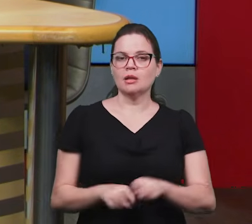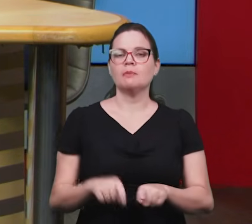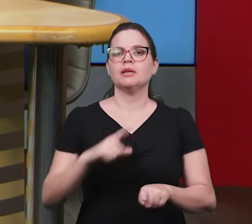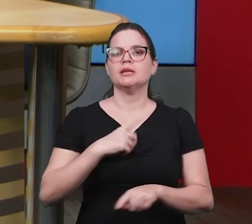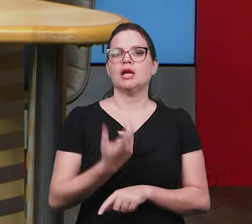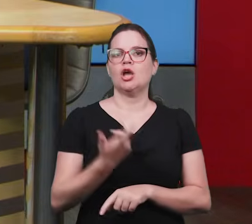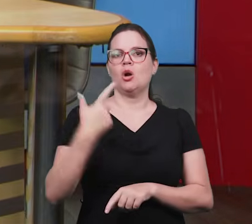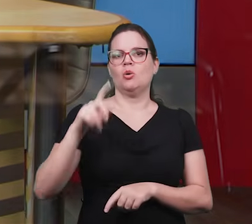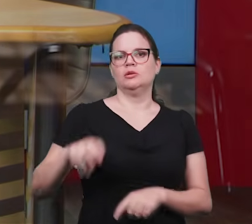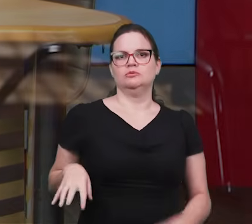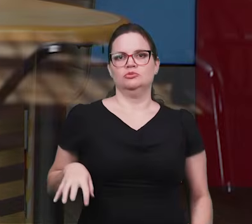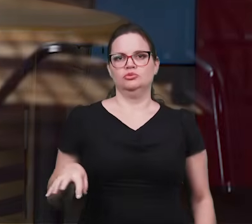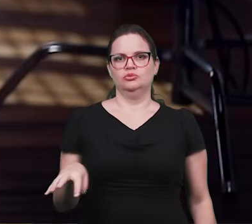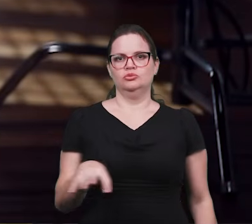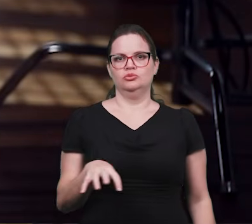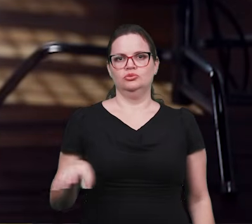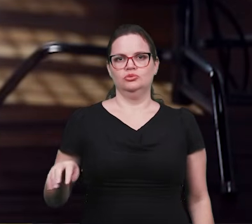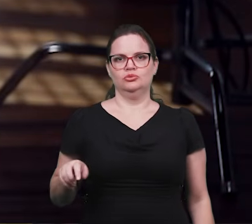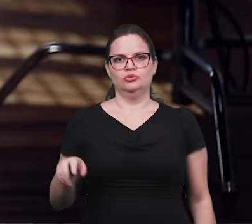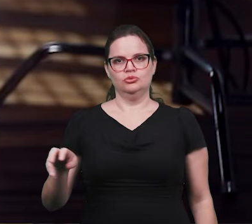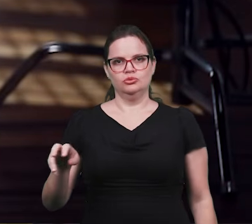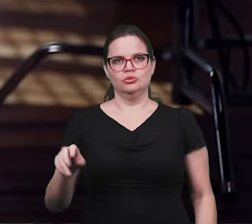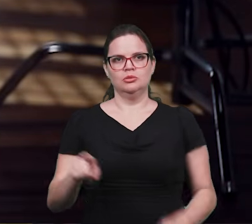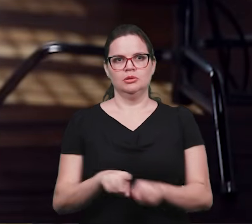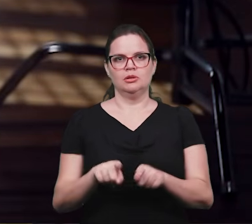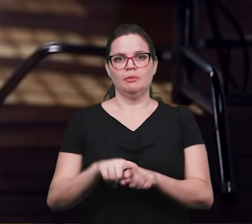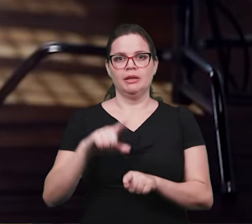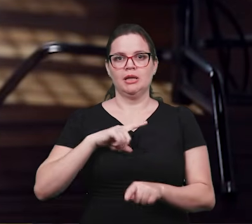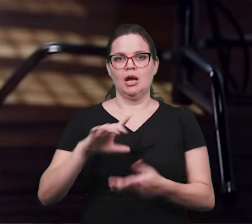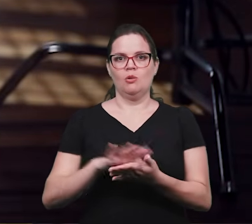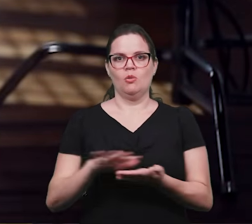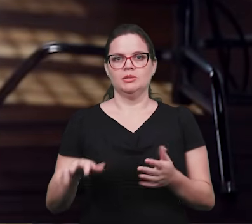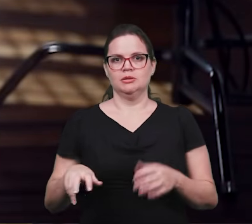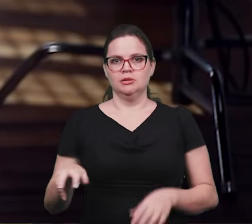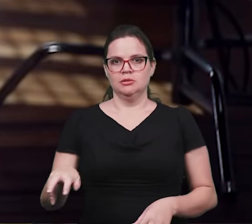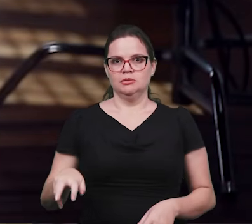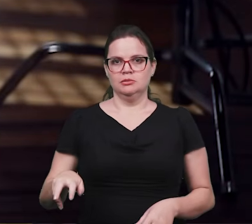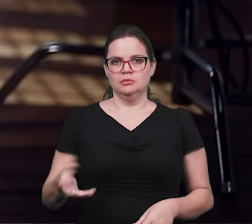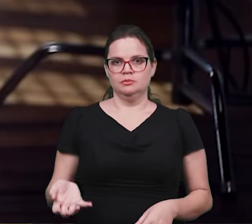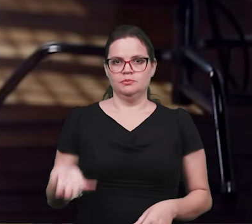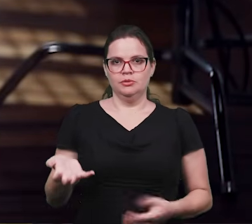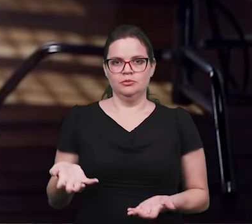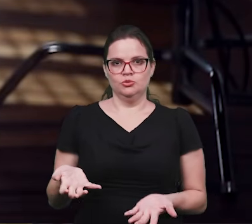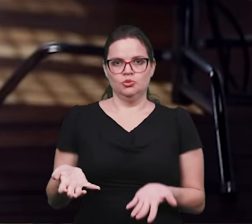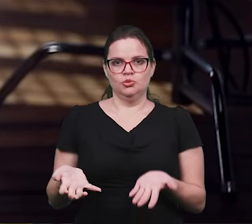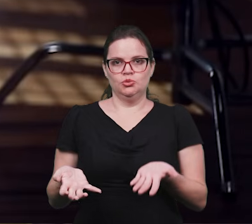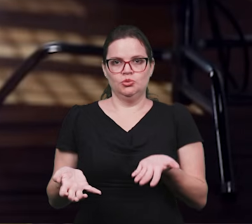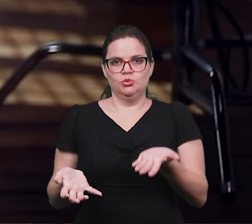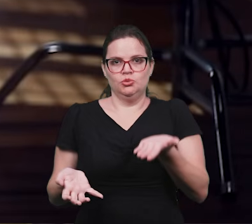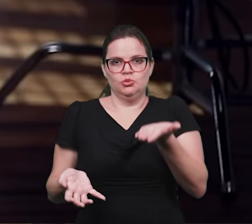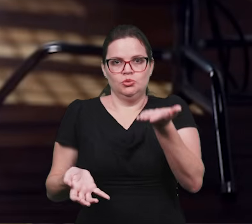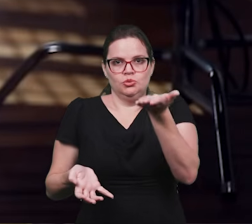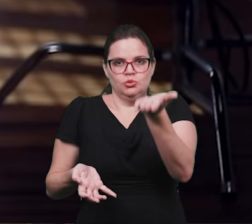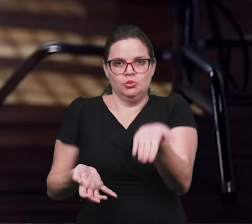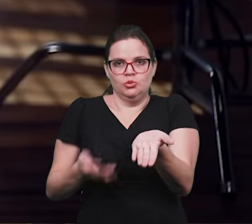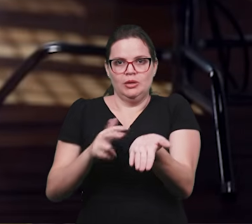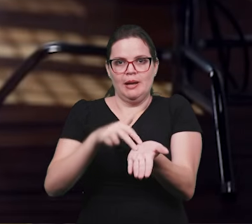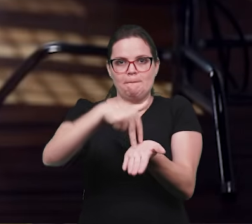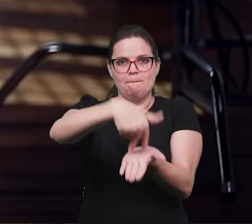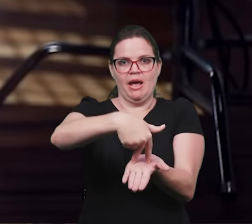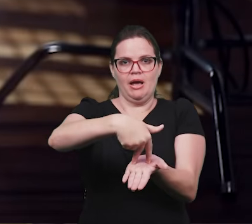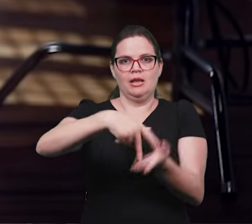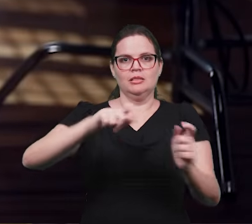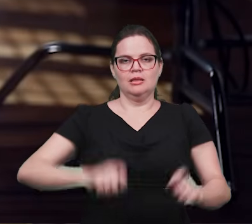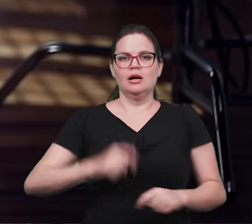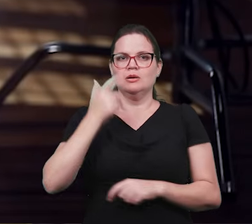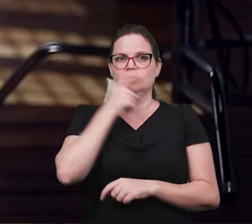mais tecnológicas, que elas até em algum momento levantam a pessoa, deixam a pessoa em pé. Vertical, né? Fica vertical. Mas a grande dificuldade